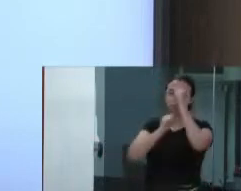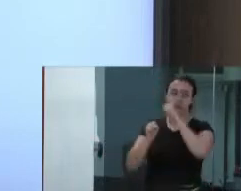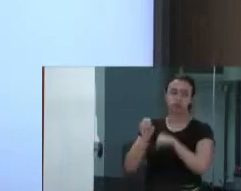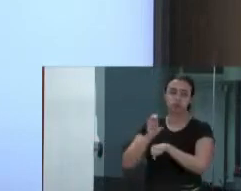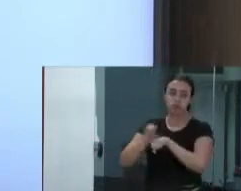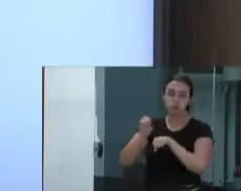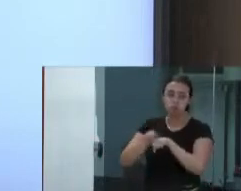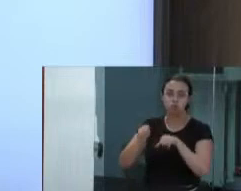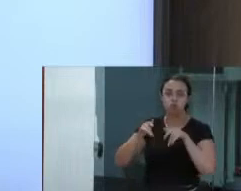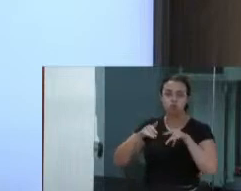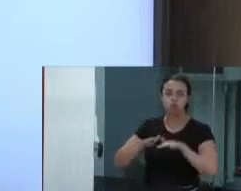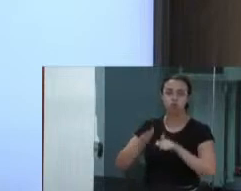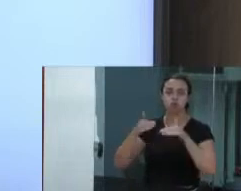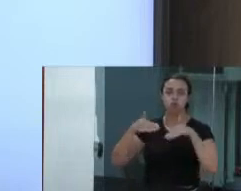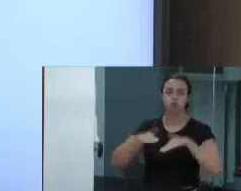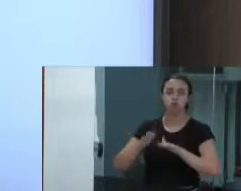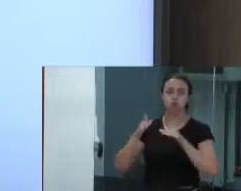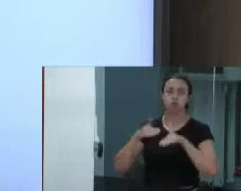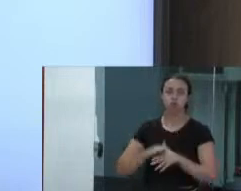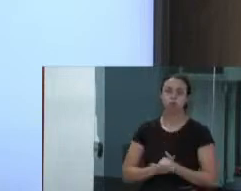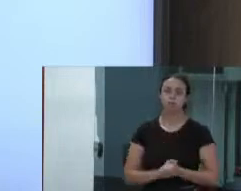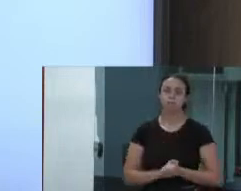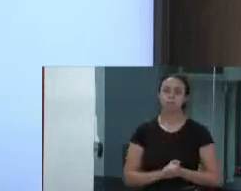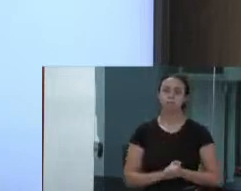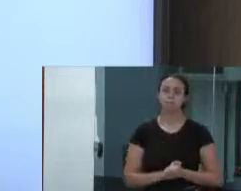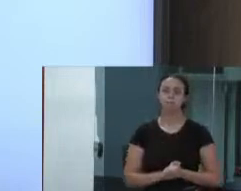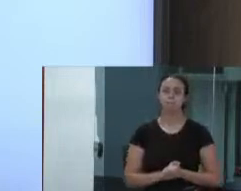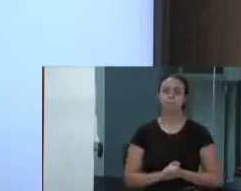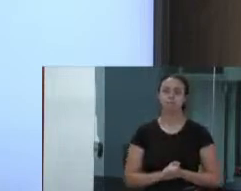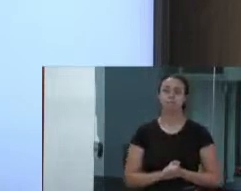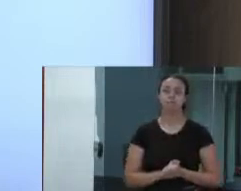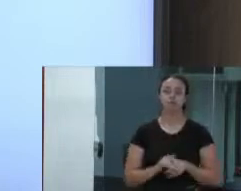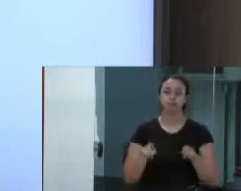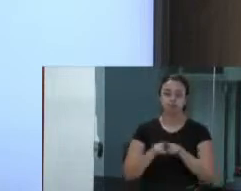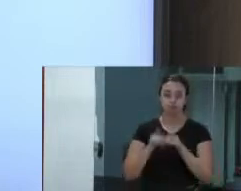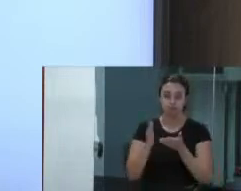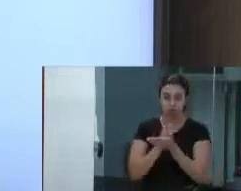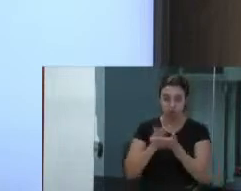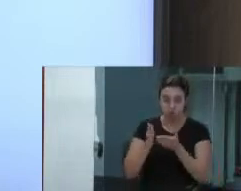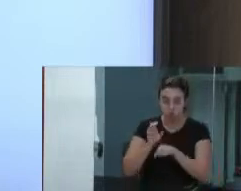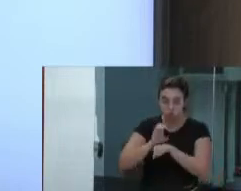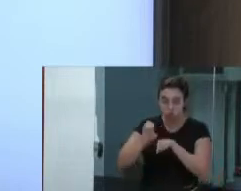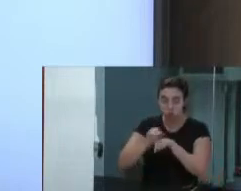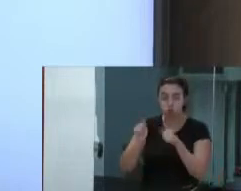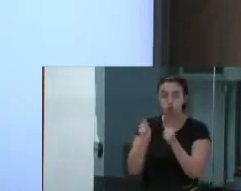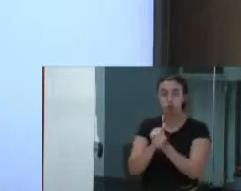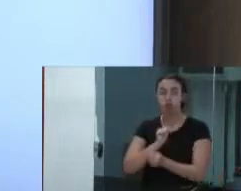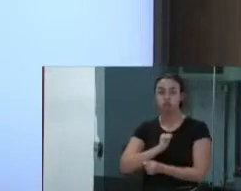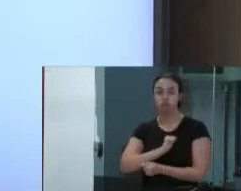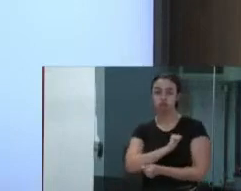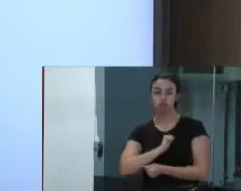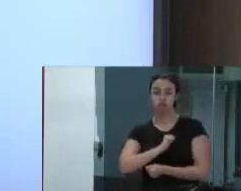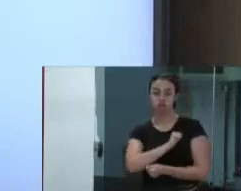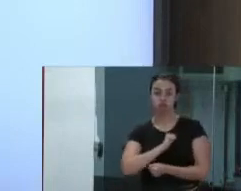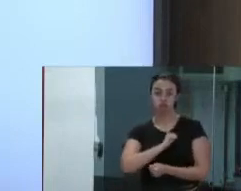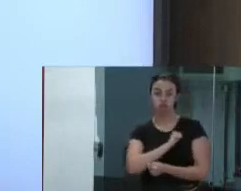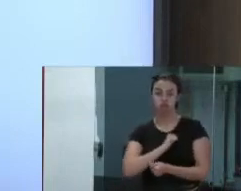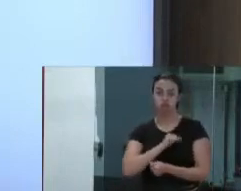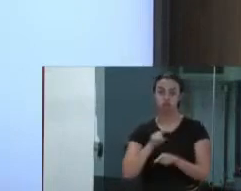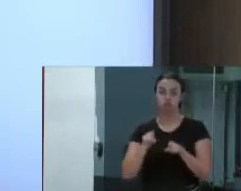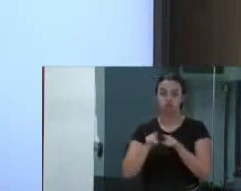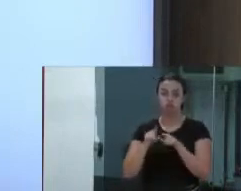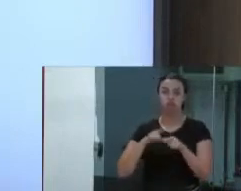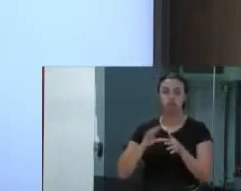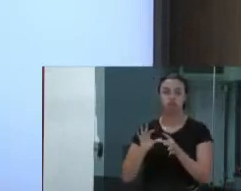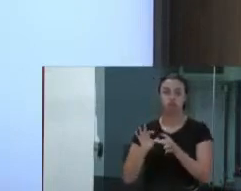costura, em parceria com o SOAC, e também alguns que foram desenvolvidos com o SENAC. E a gente tem uma parceria importante com o Projeto Meu